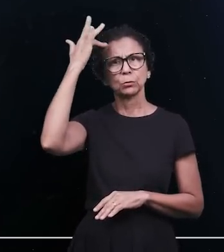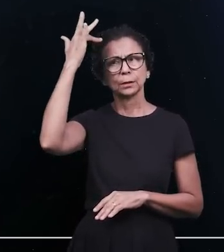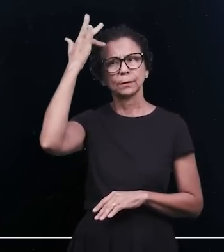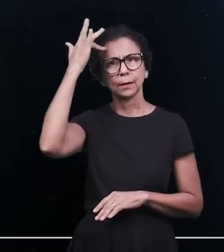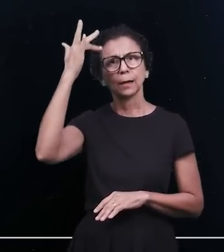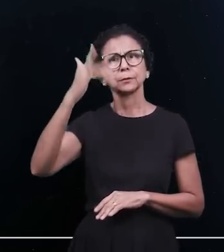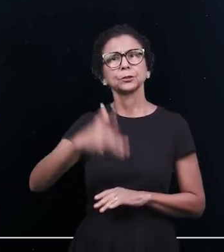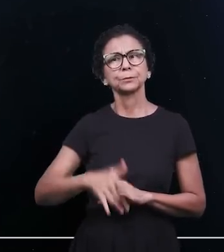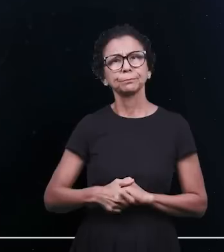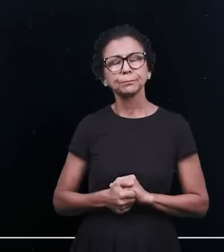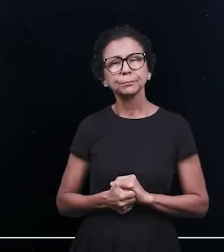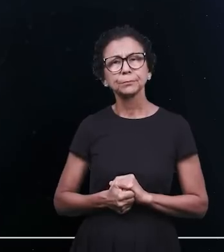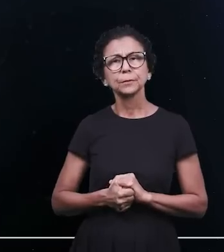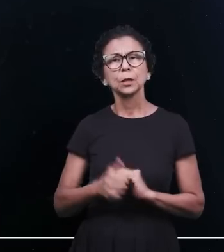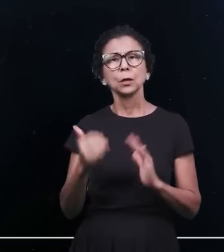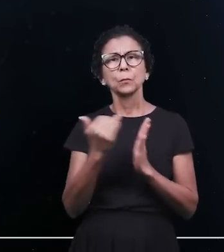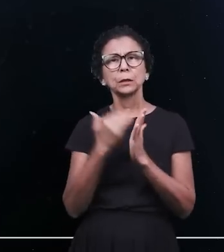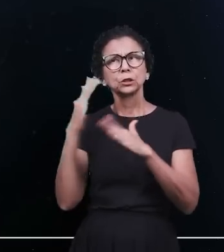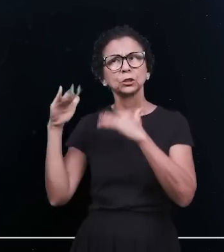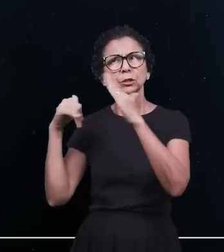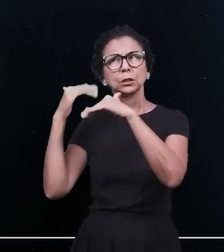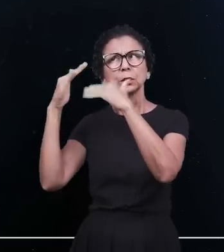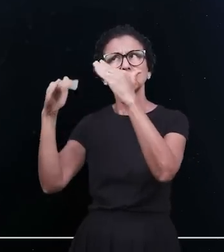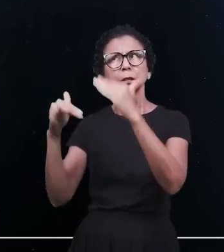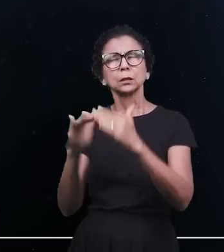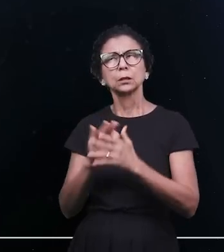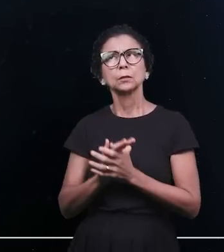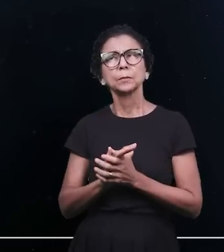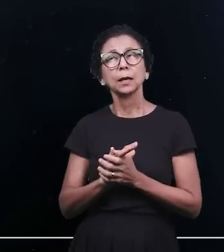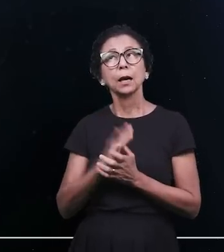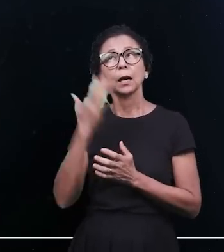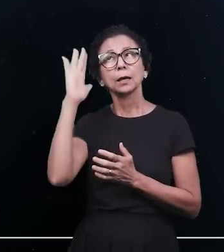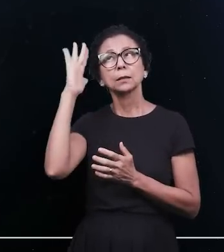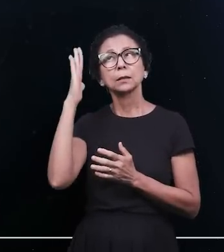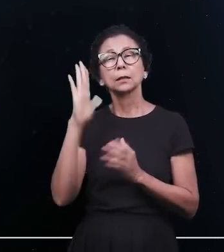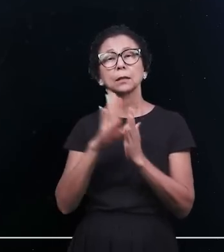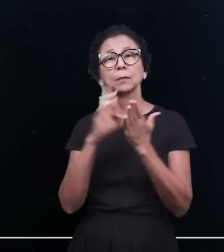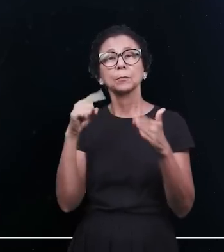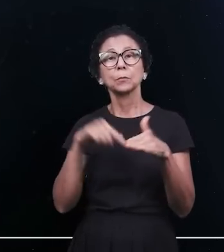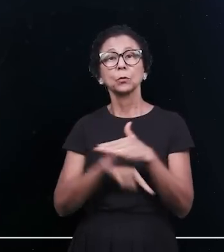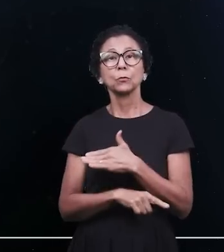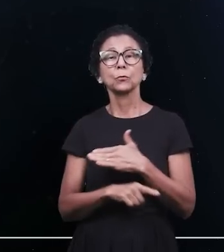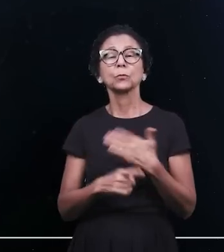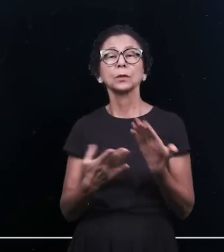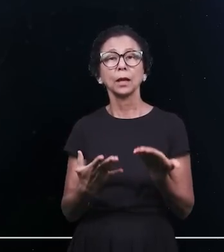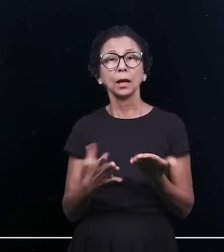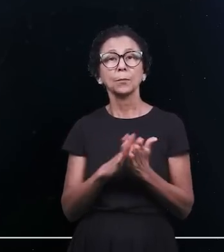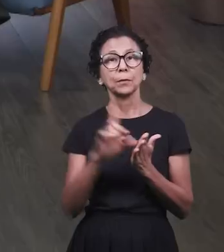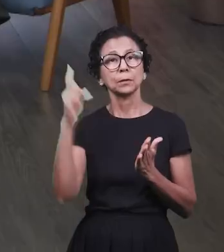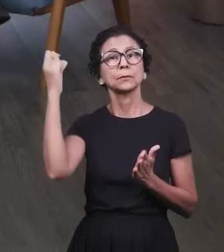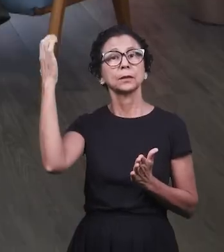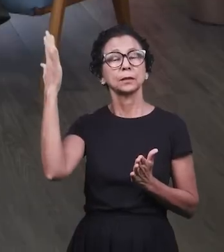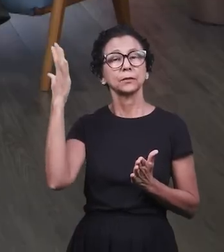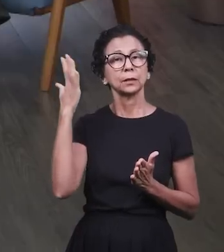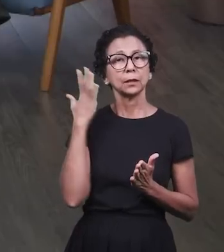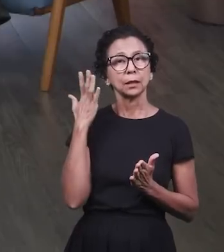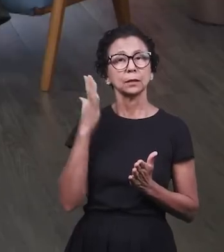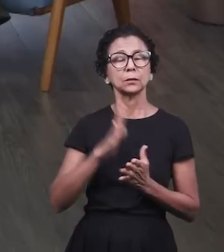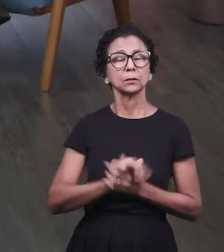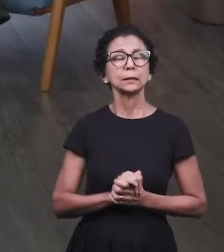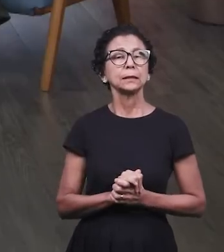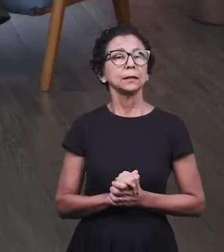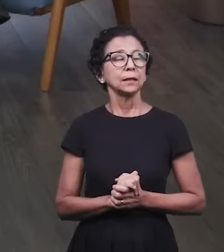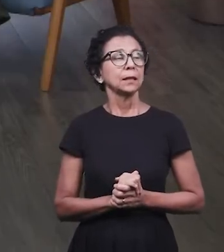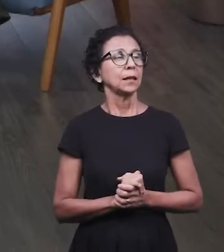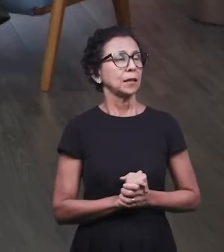maturidade. A dinâmica do programa nos leva a compreender a profundidade da palavra revelada. Ele fala sobre a dinâmica do